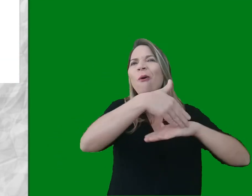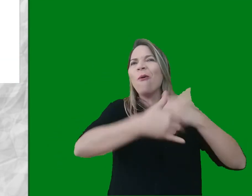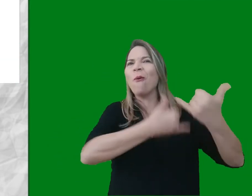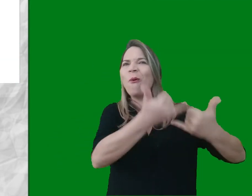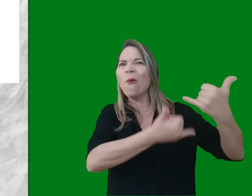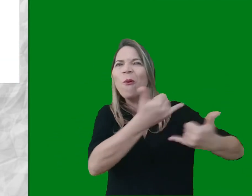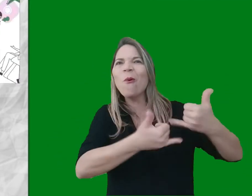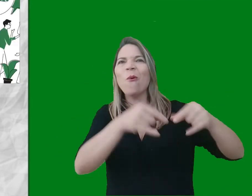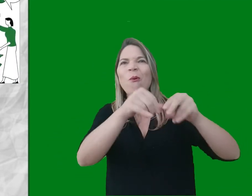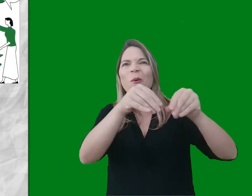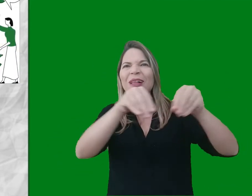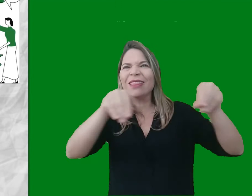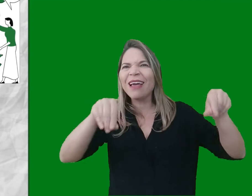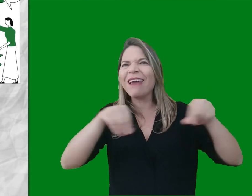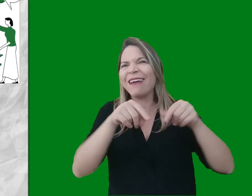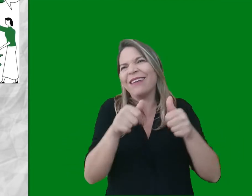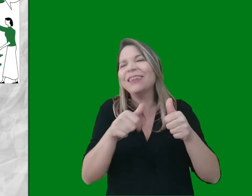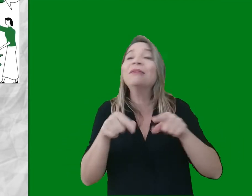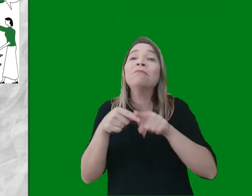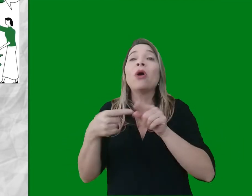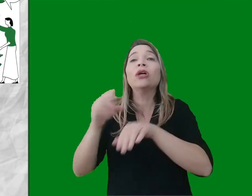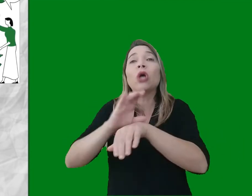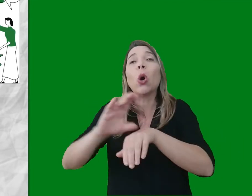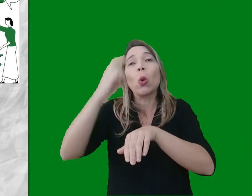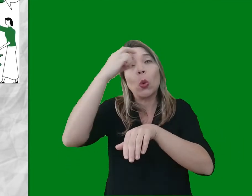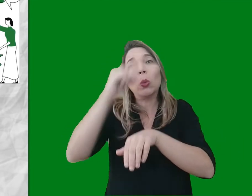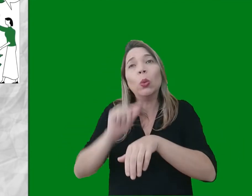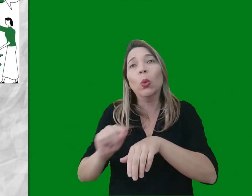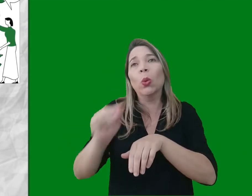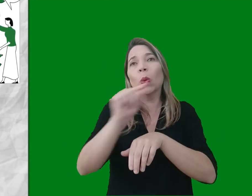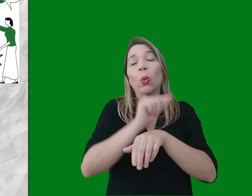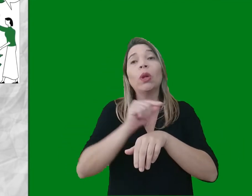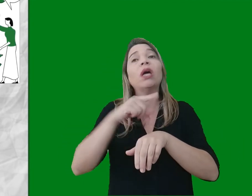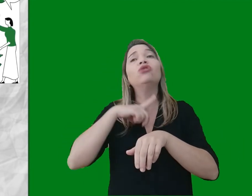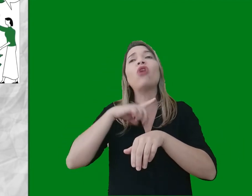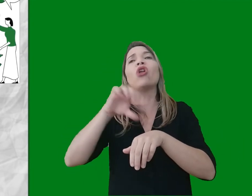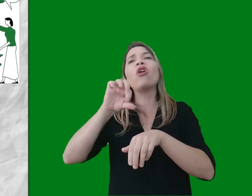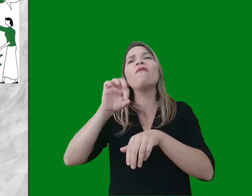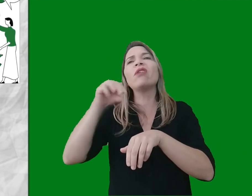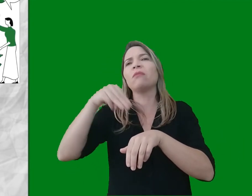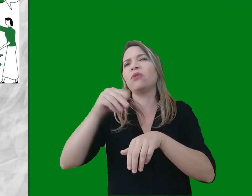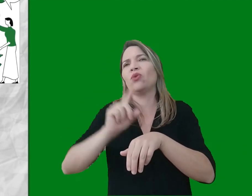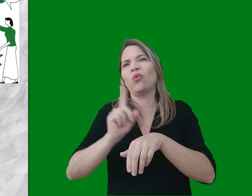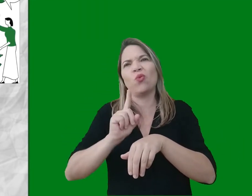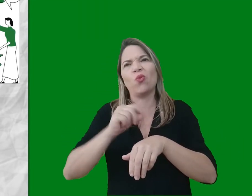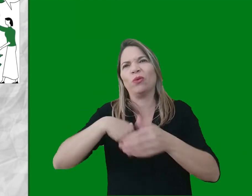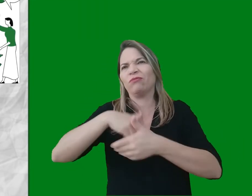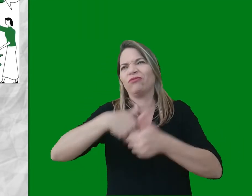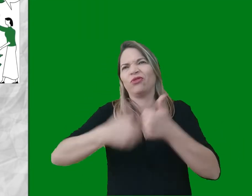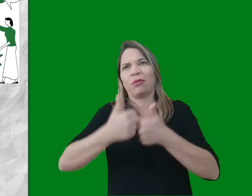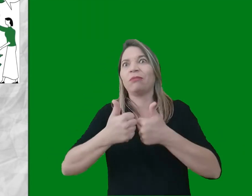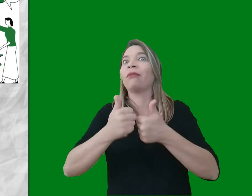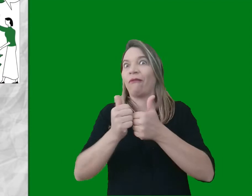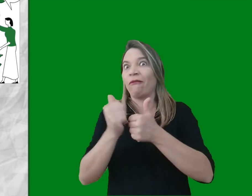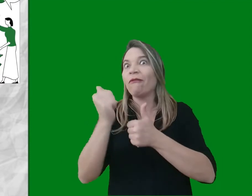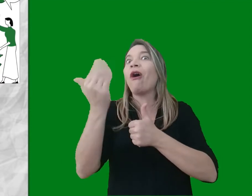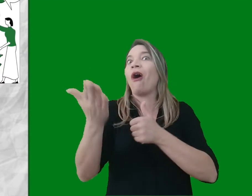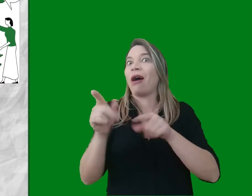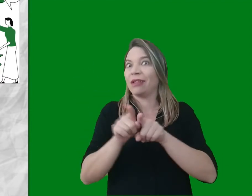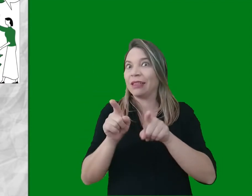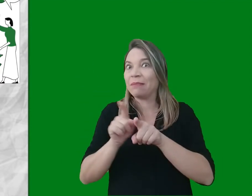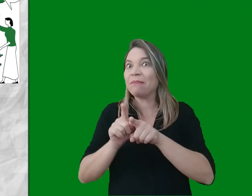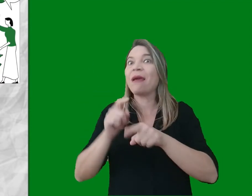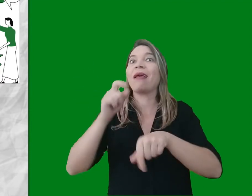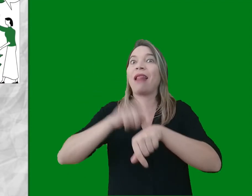se refere a outros espaços que o esporte ocupa além dos 90 minutos do jogo, reforçando que, por aqui, o futebol também está nos